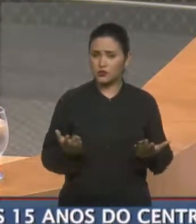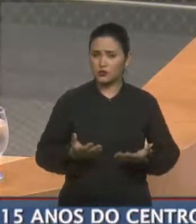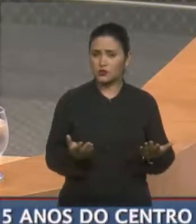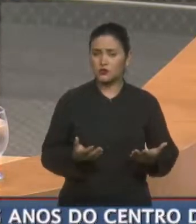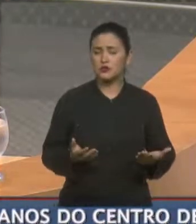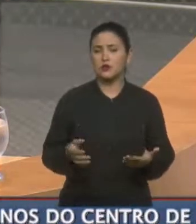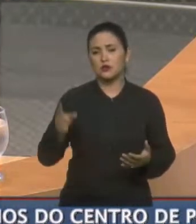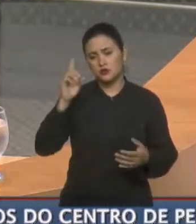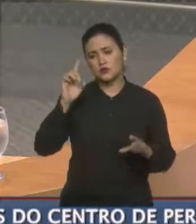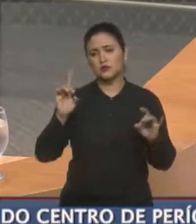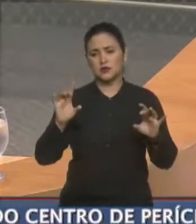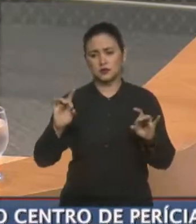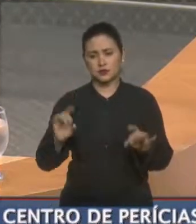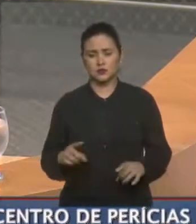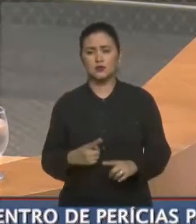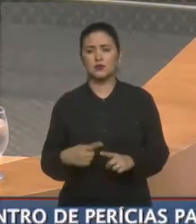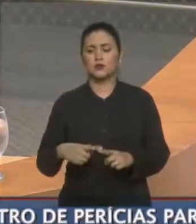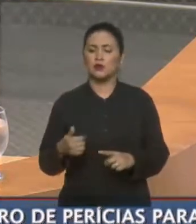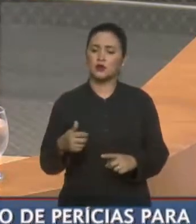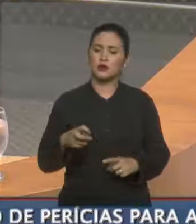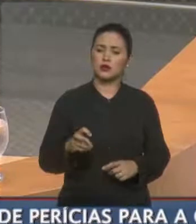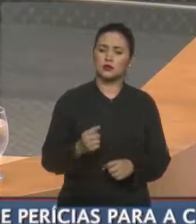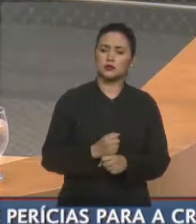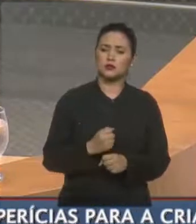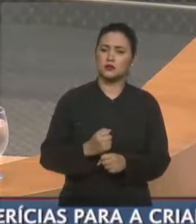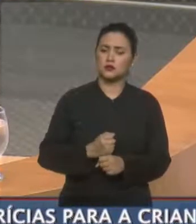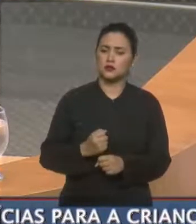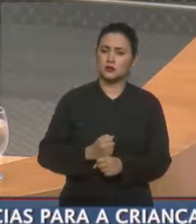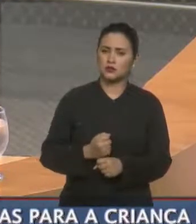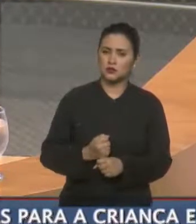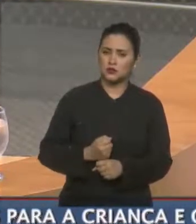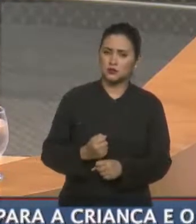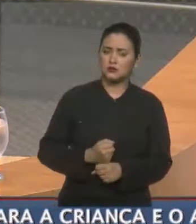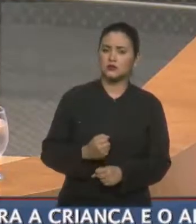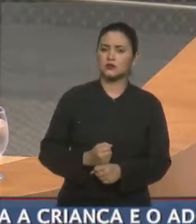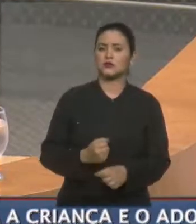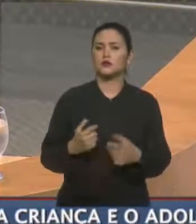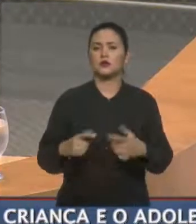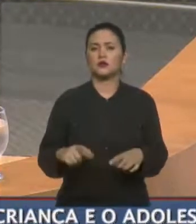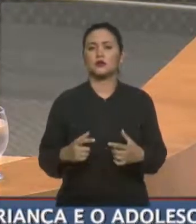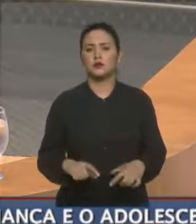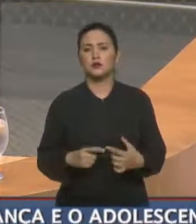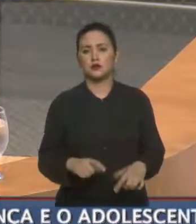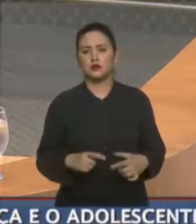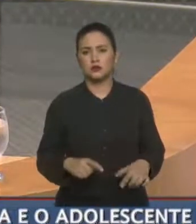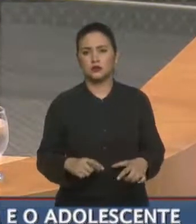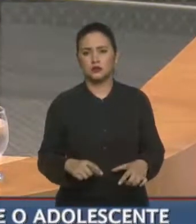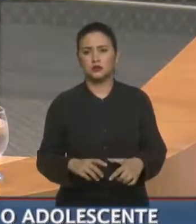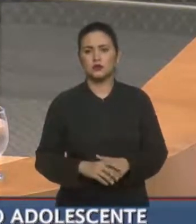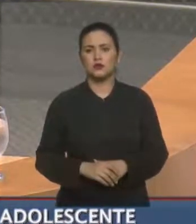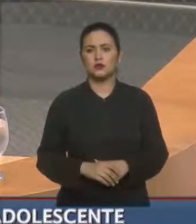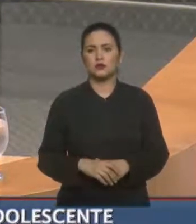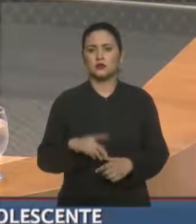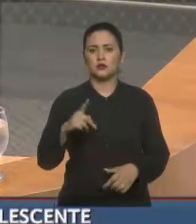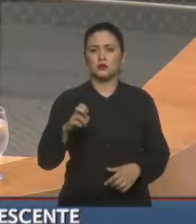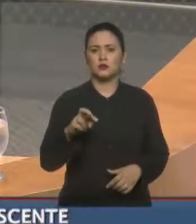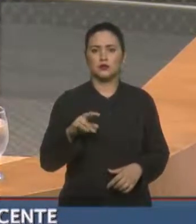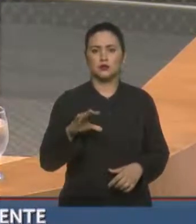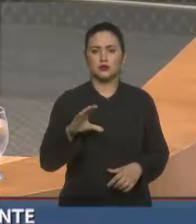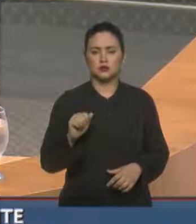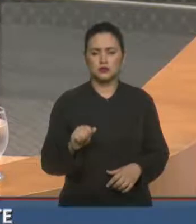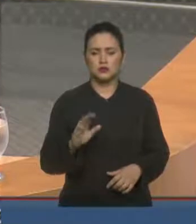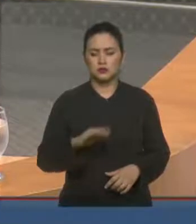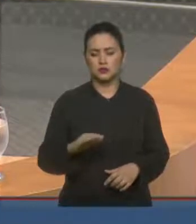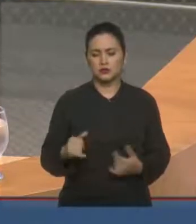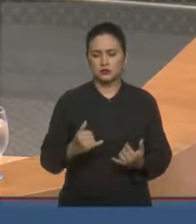alusão aos 15 anos de funcionamento do Centro de Perícias da Criança e do